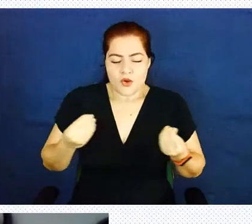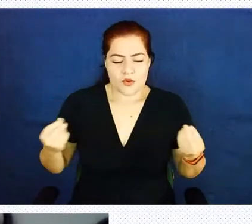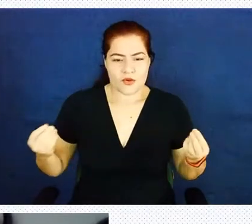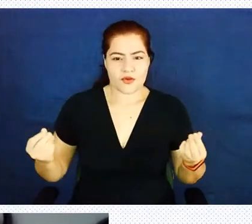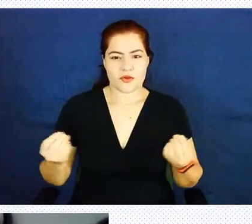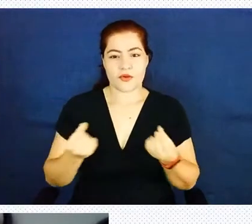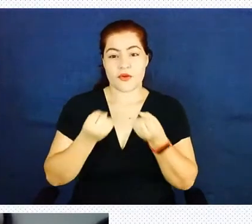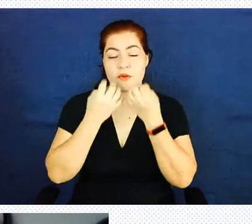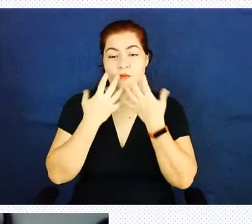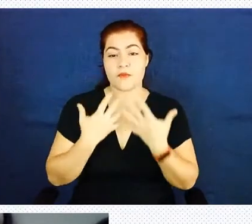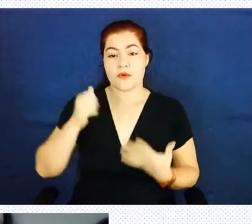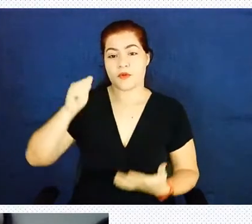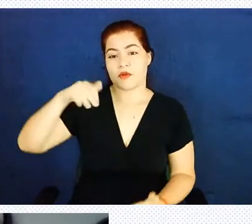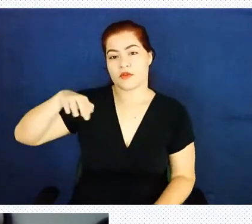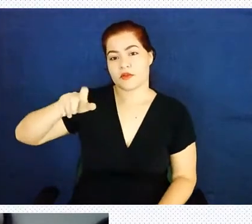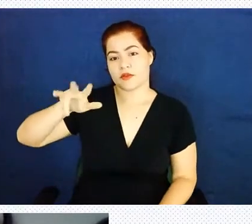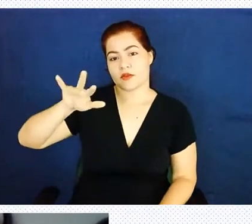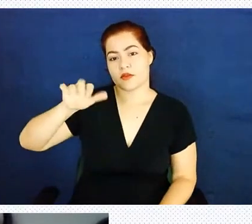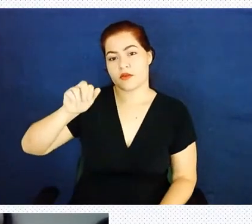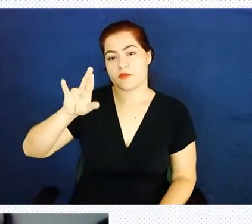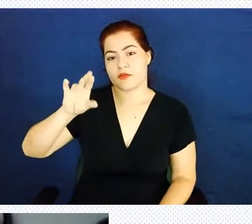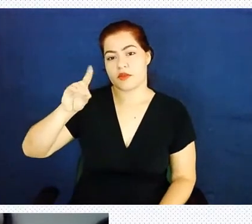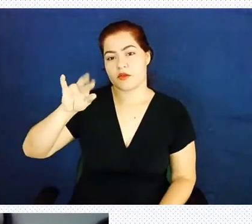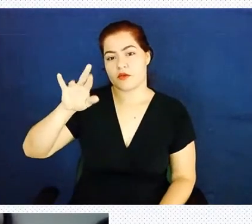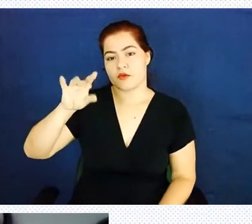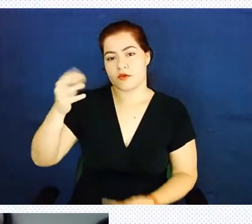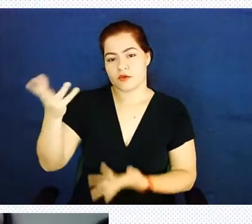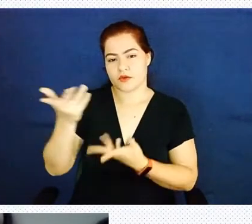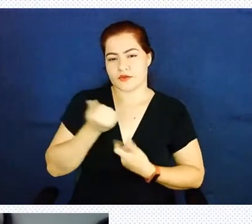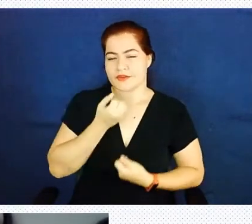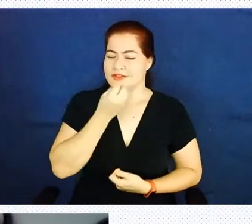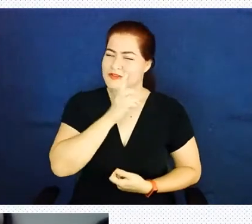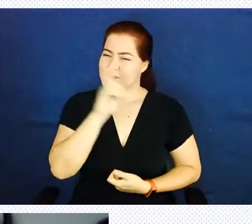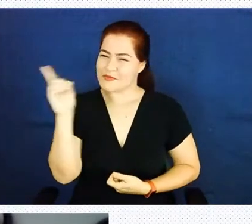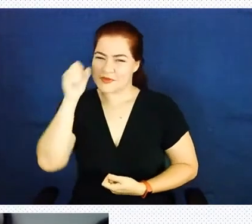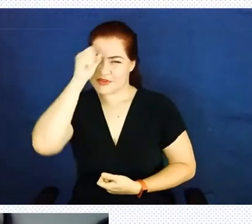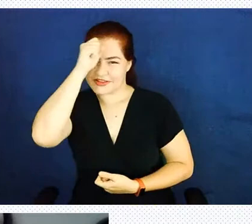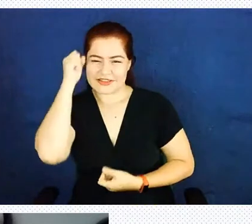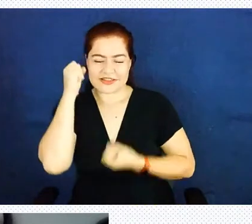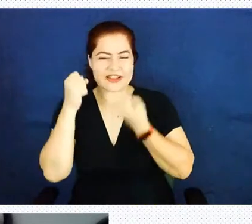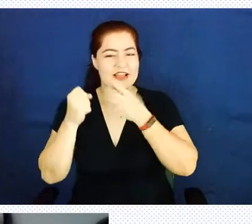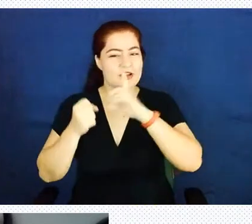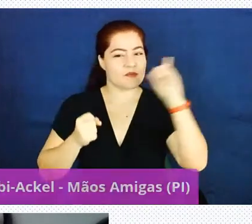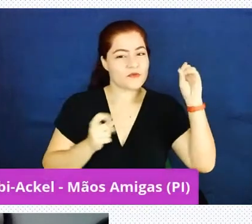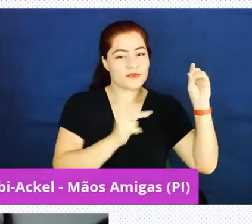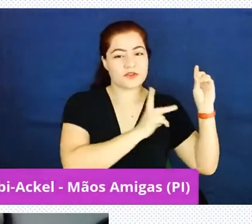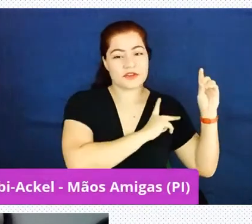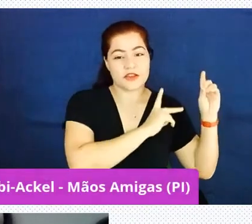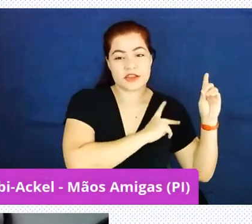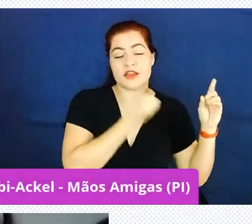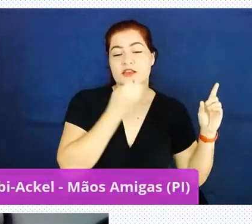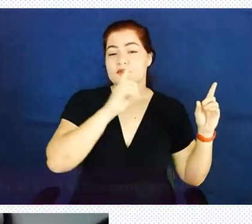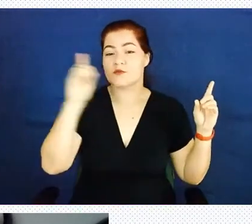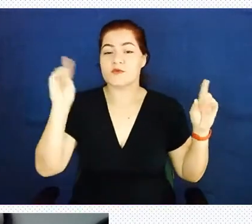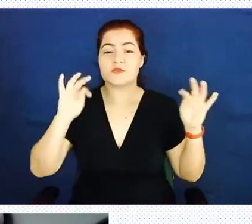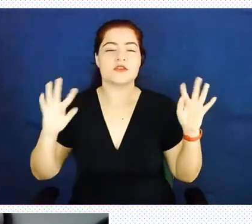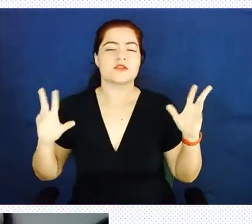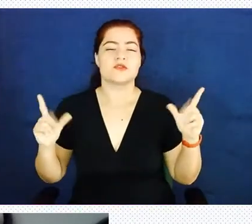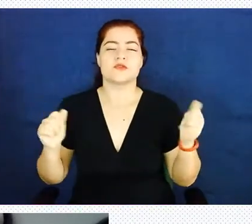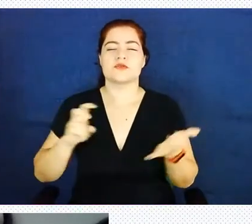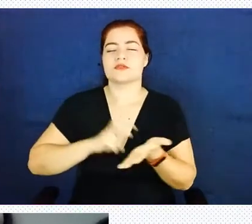Amélia Rodrigues nos traz. Bom dia, Cidara, bom dia, Kate, bom dia a todos nesta manhã de domingo tão